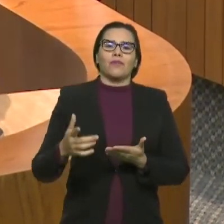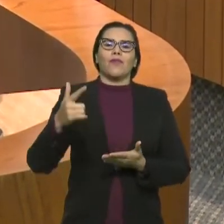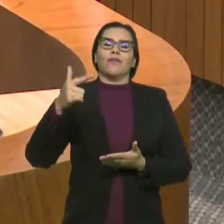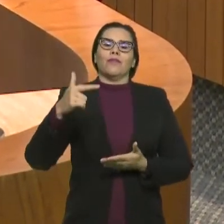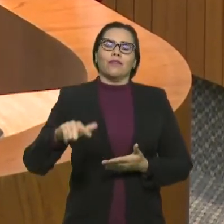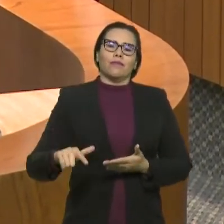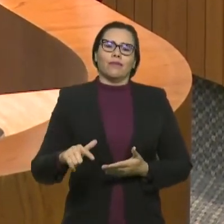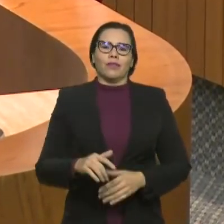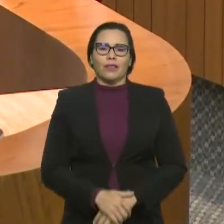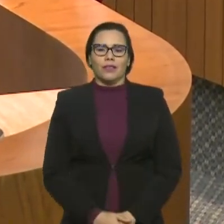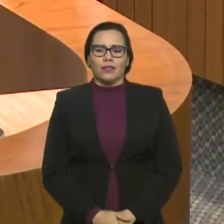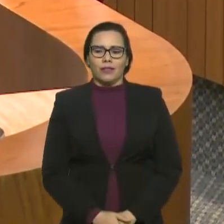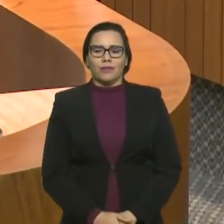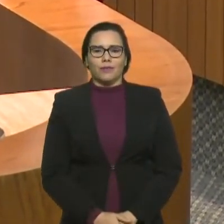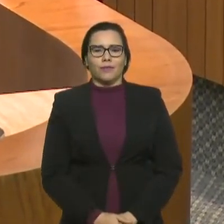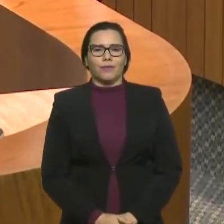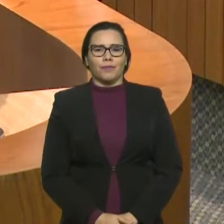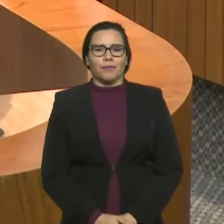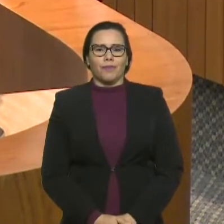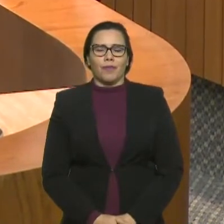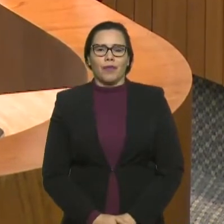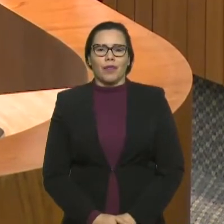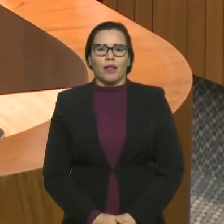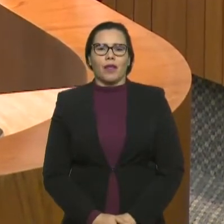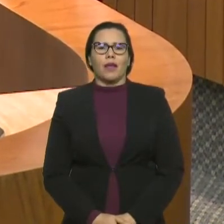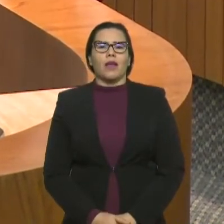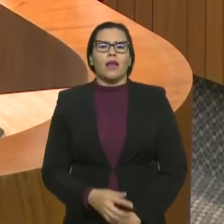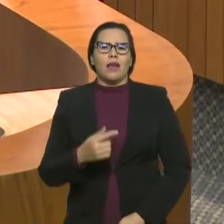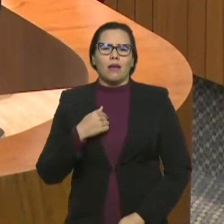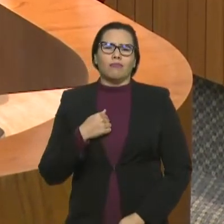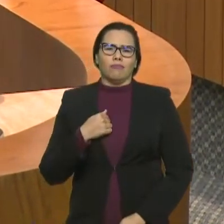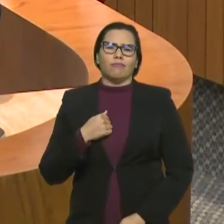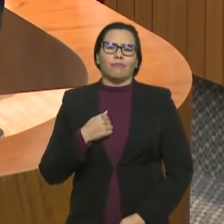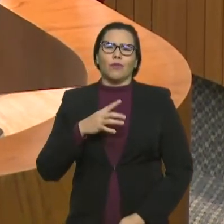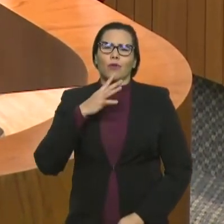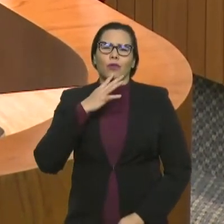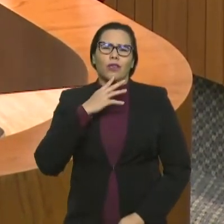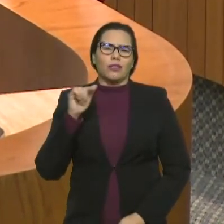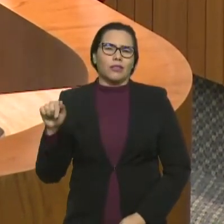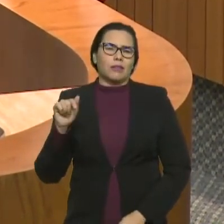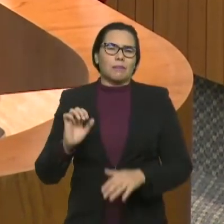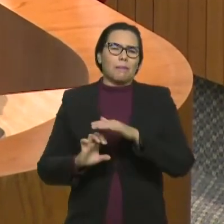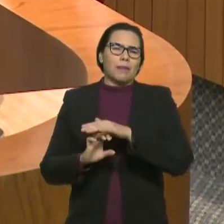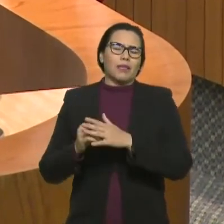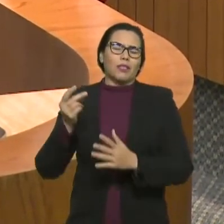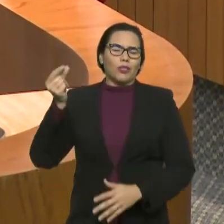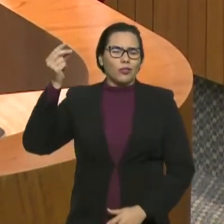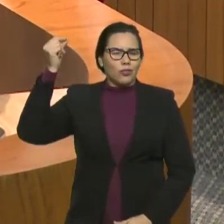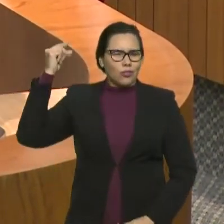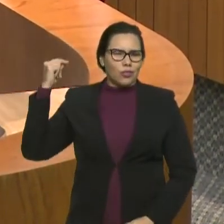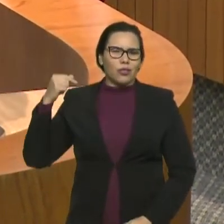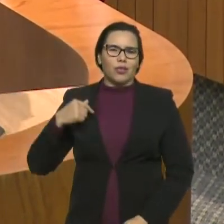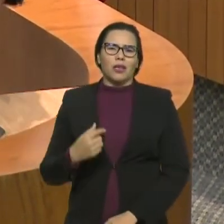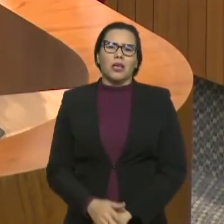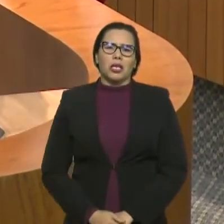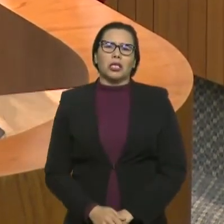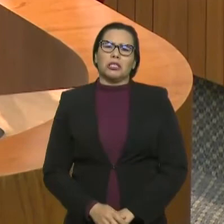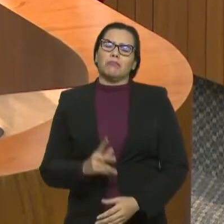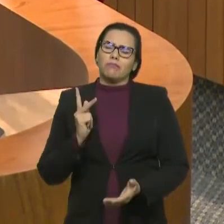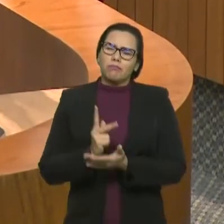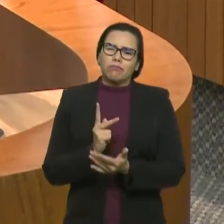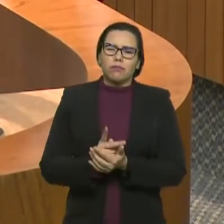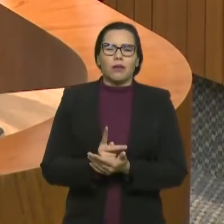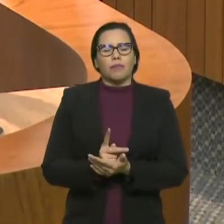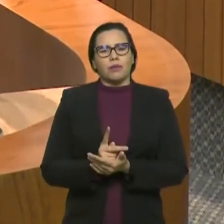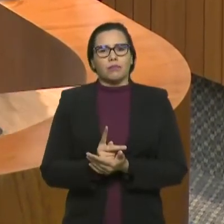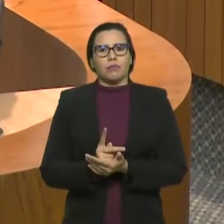foi ali que eu vi a Alumar dar muitas oportunidades para os maranhenses. E hoje,